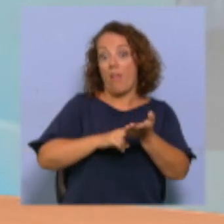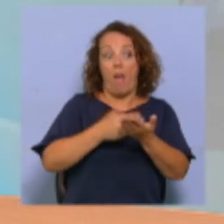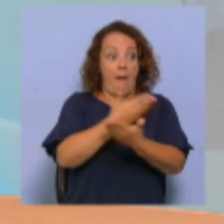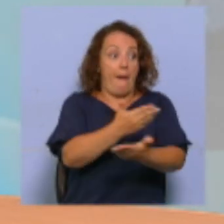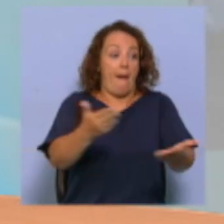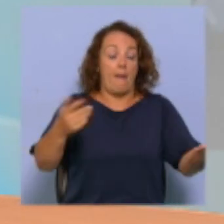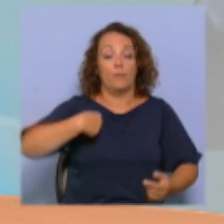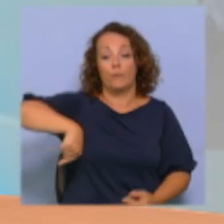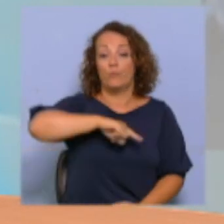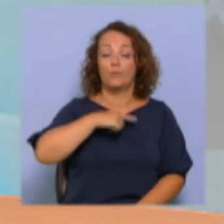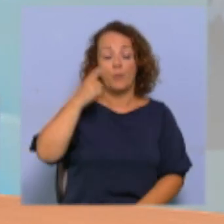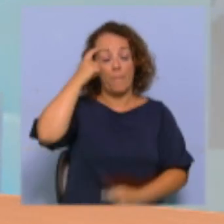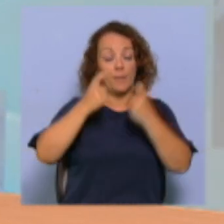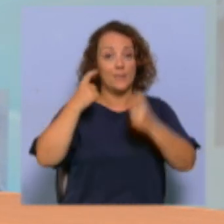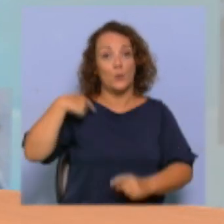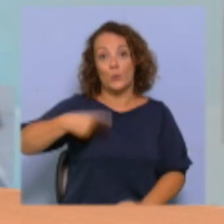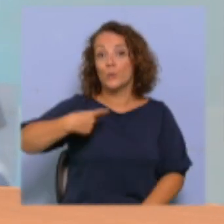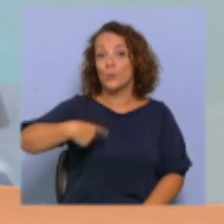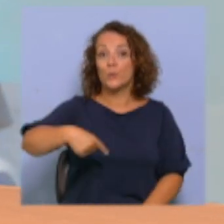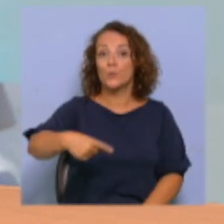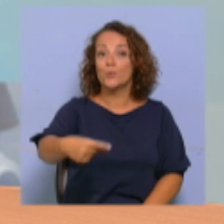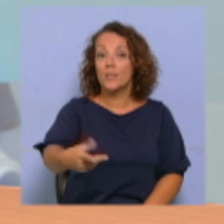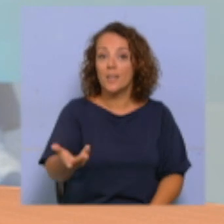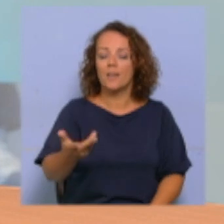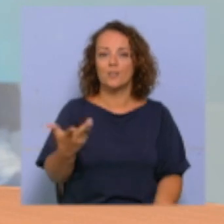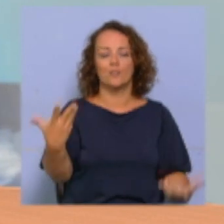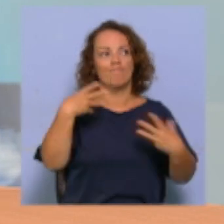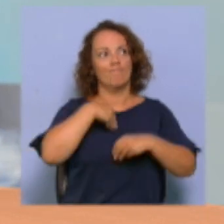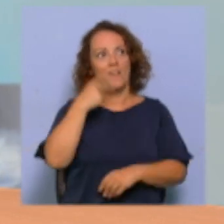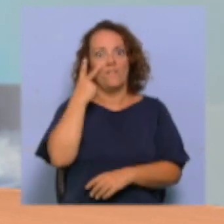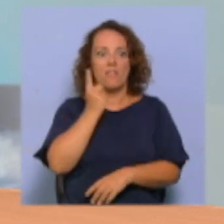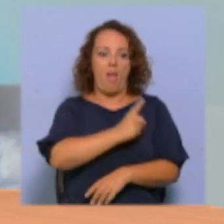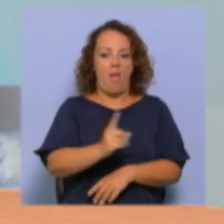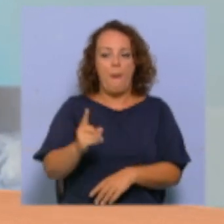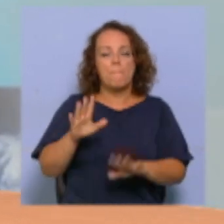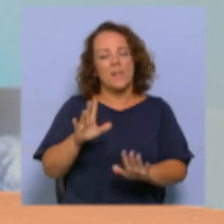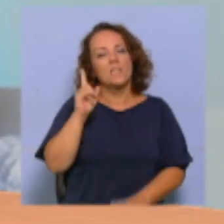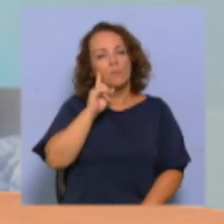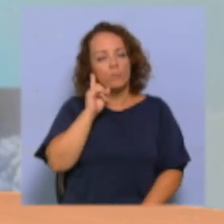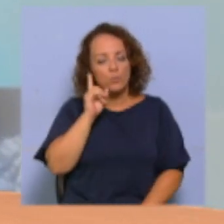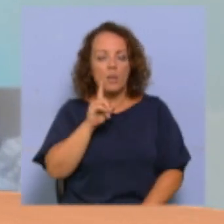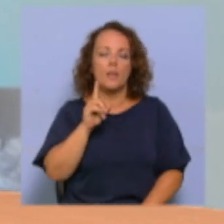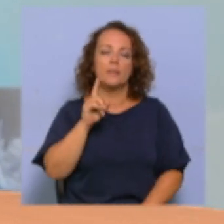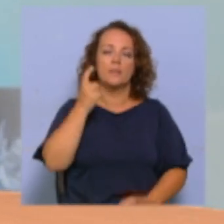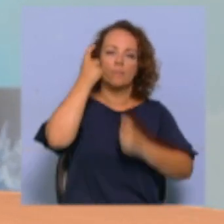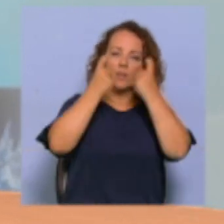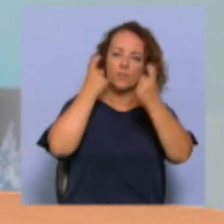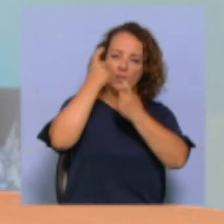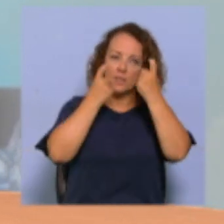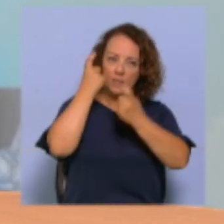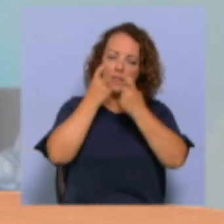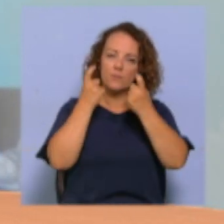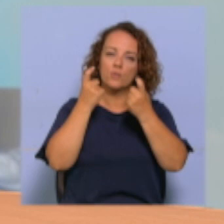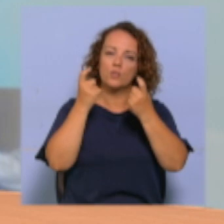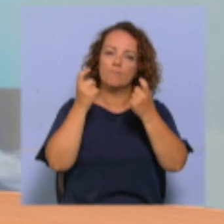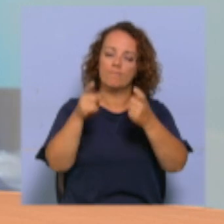qual pensamos todos os dias e vivemos-la, mas é sempre importante olhar e refletir sobre os